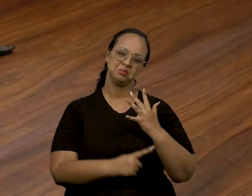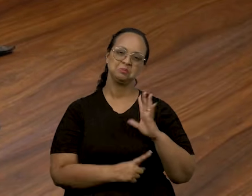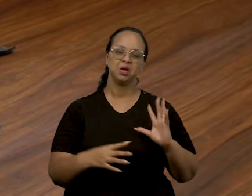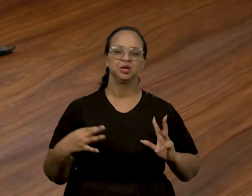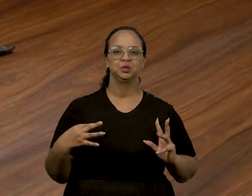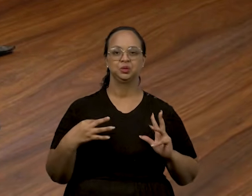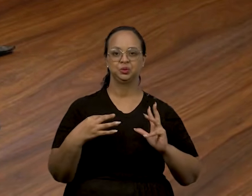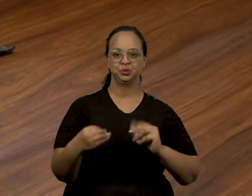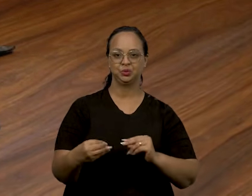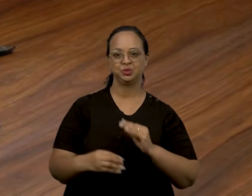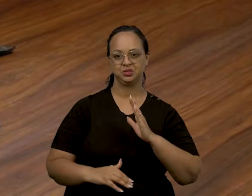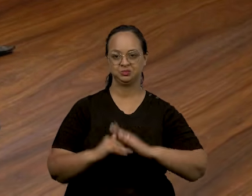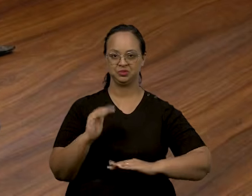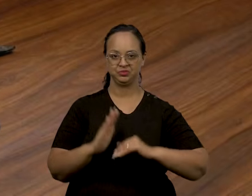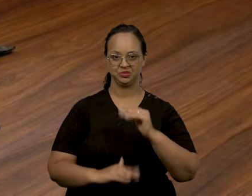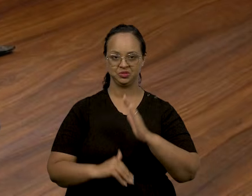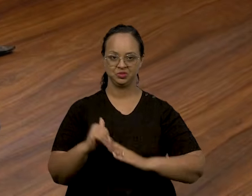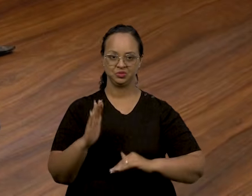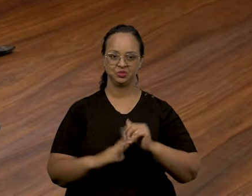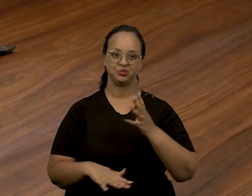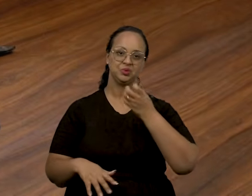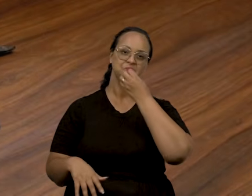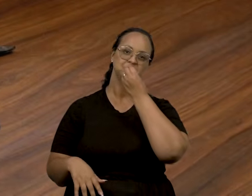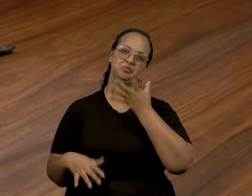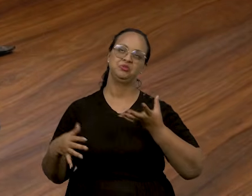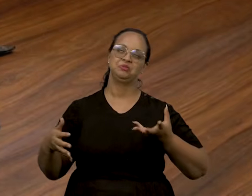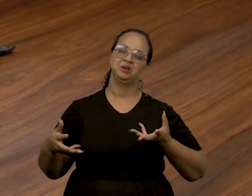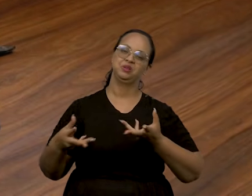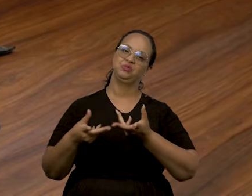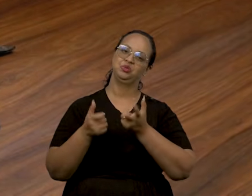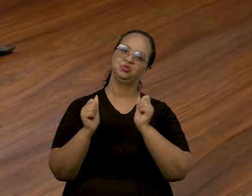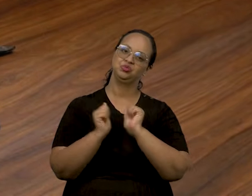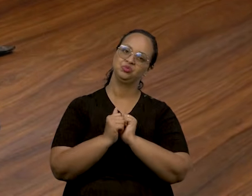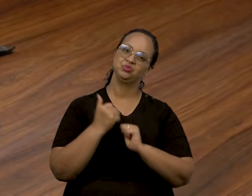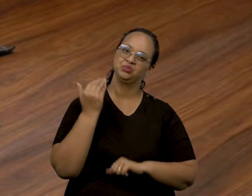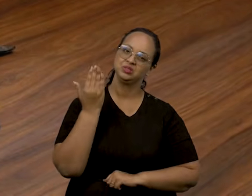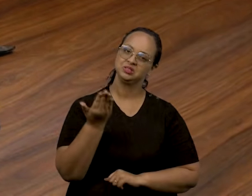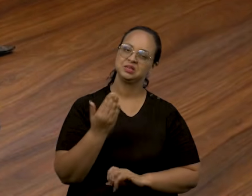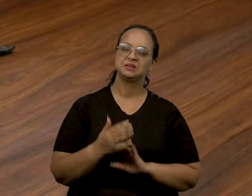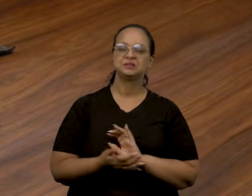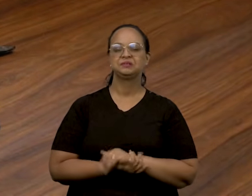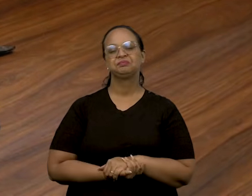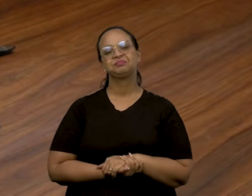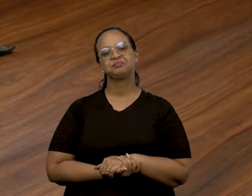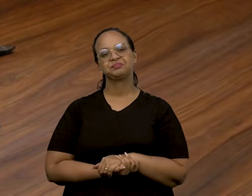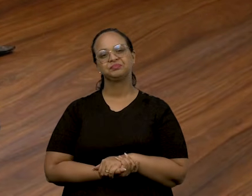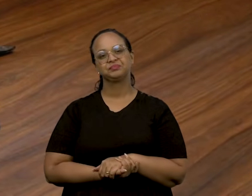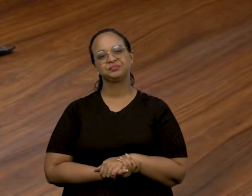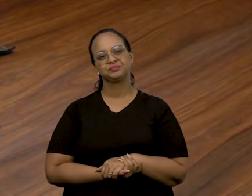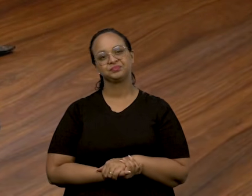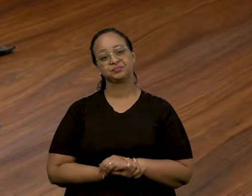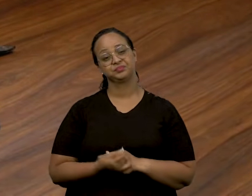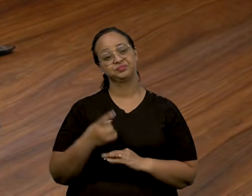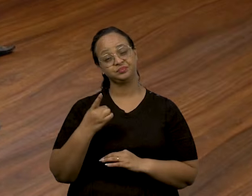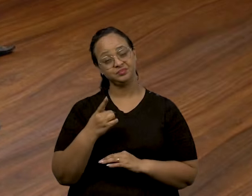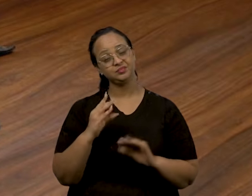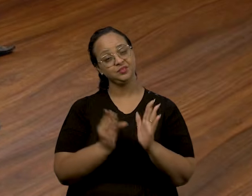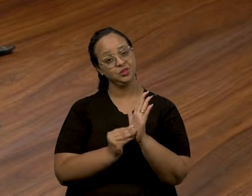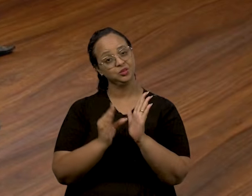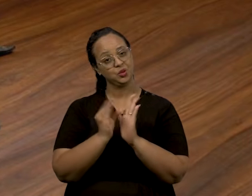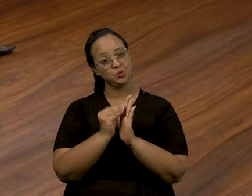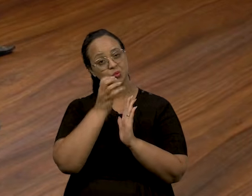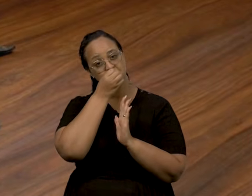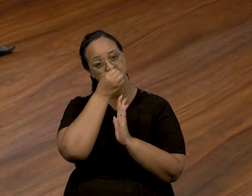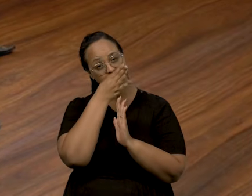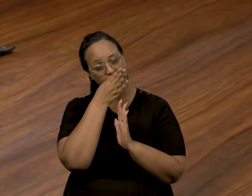gravamos aqui, todas as profissões, e foi muito bom estar com você, né? Espero ter edificado esse conteúdo, edificado a sua